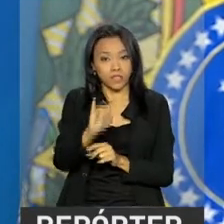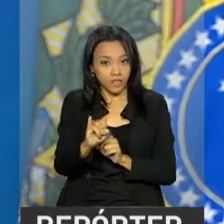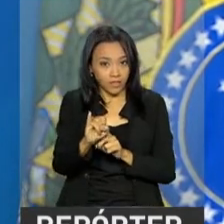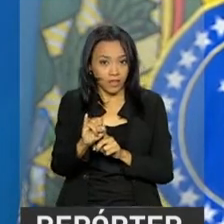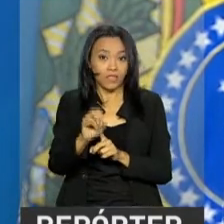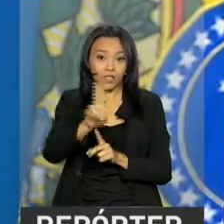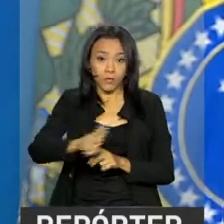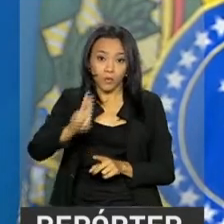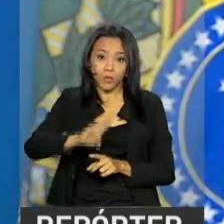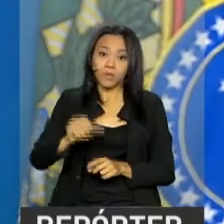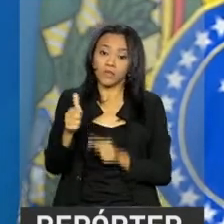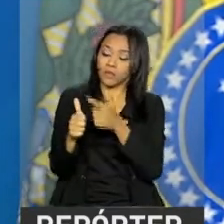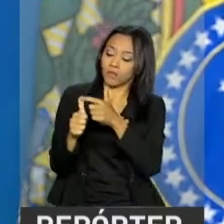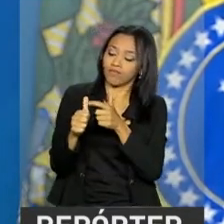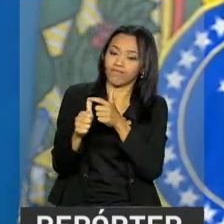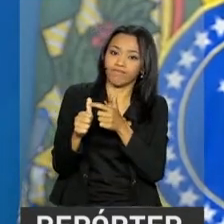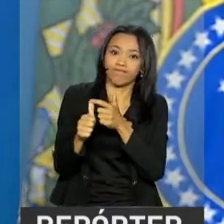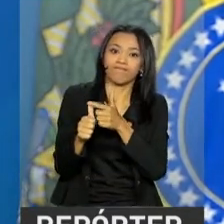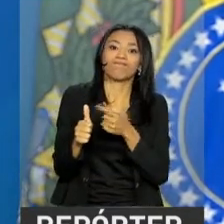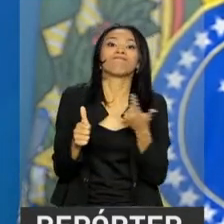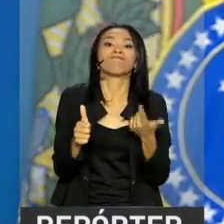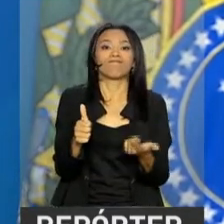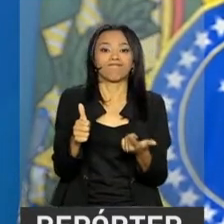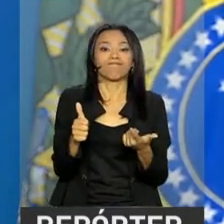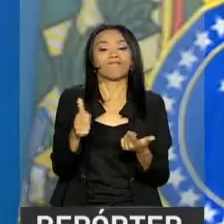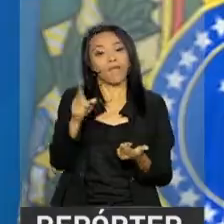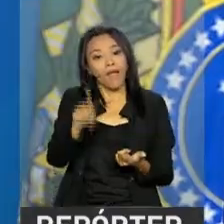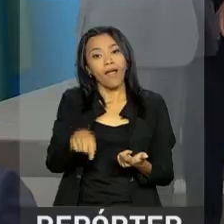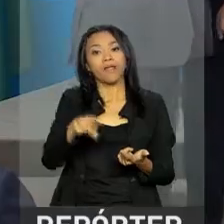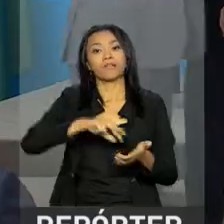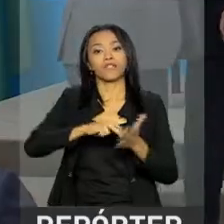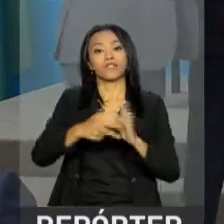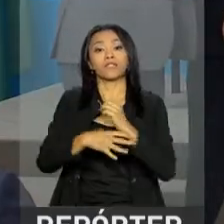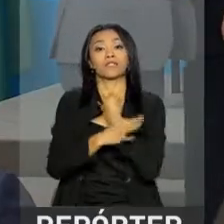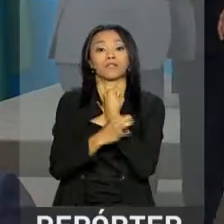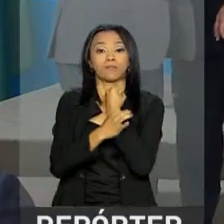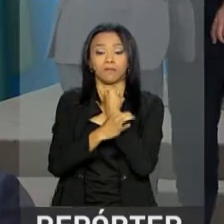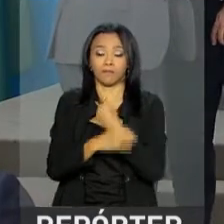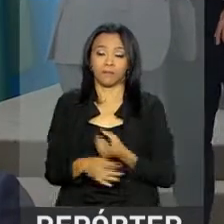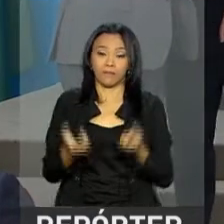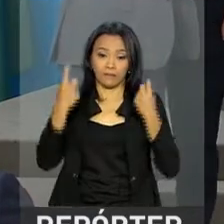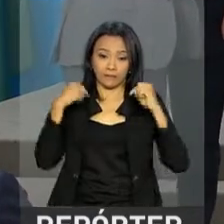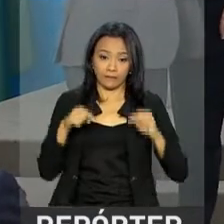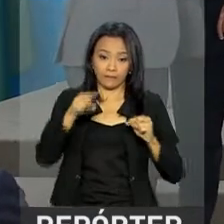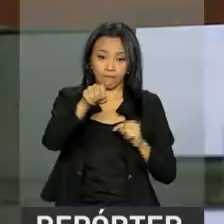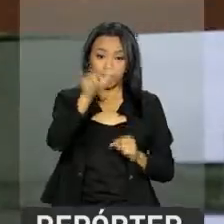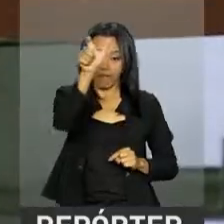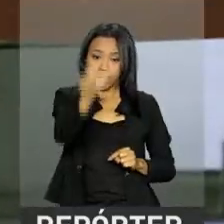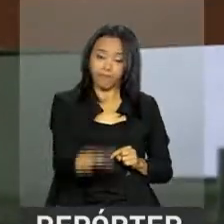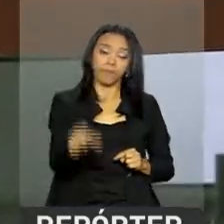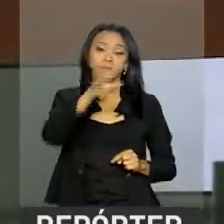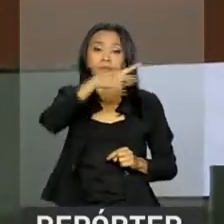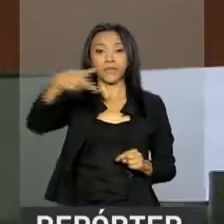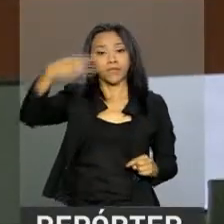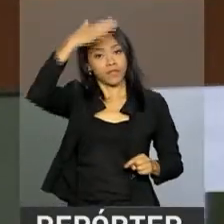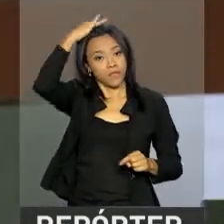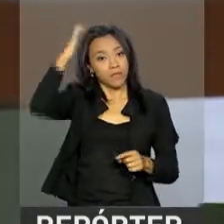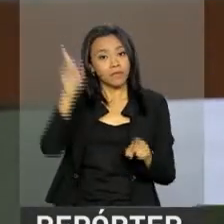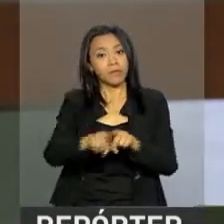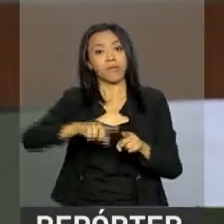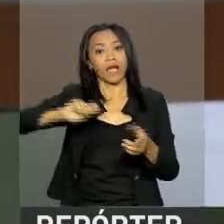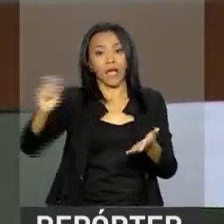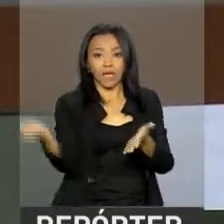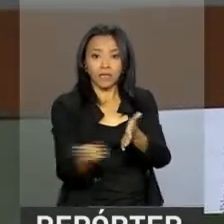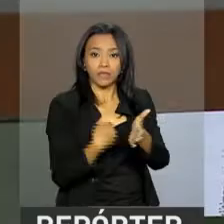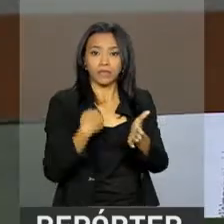biometria será também sinônimo de segurança o presidente michel temer também assinou decreto criando o registro provisório